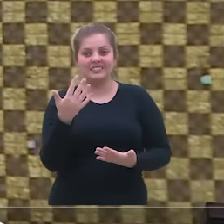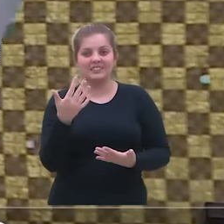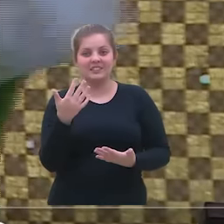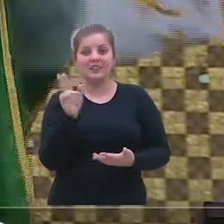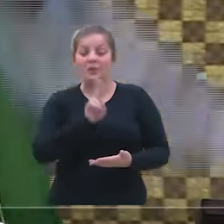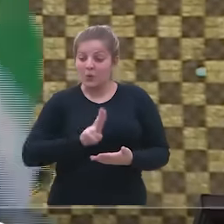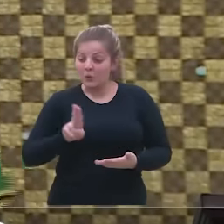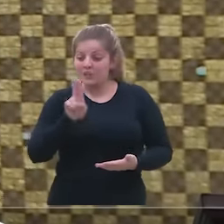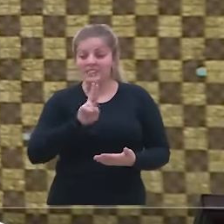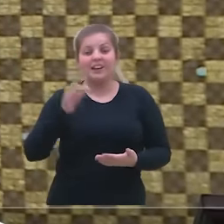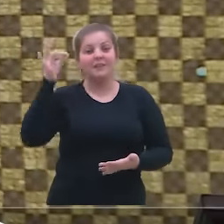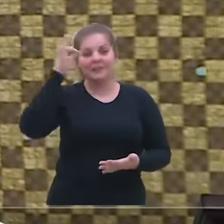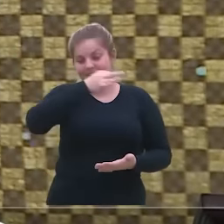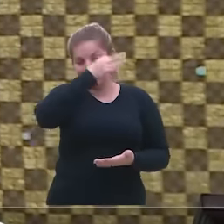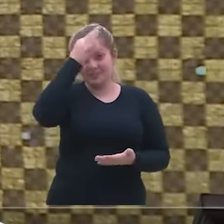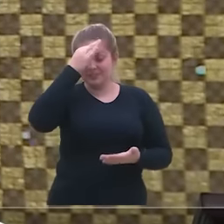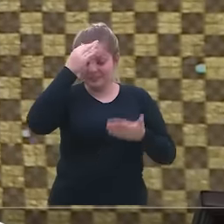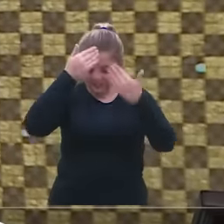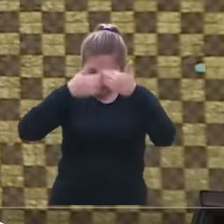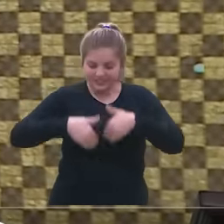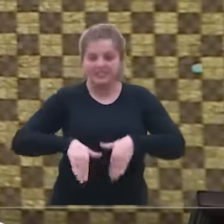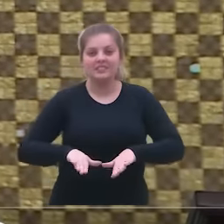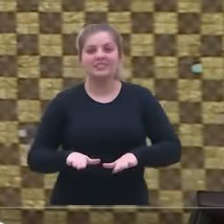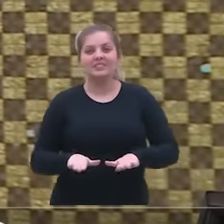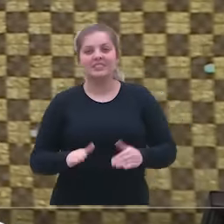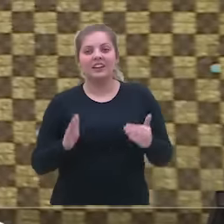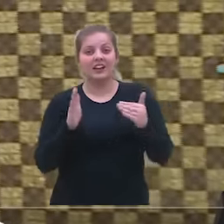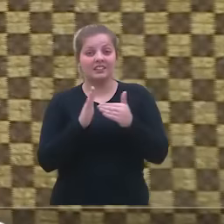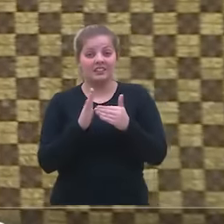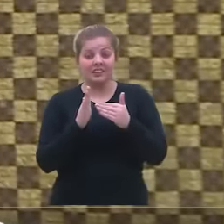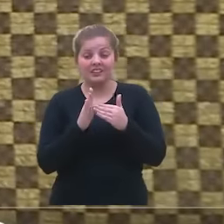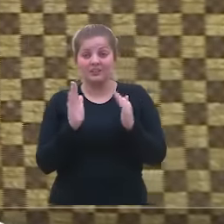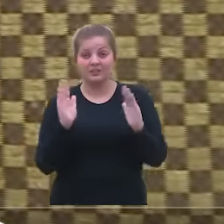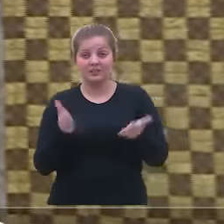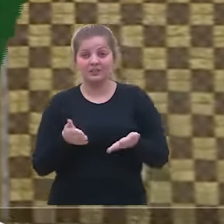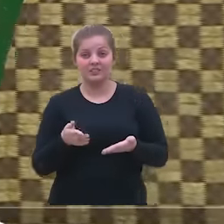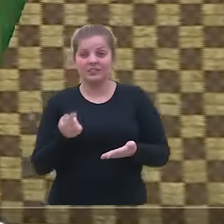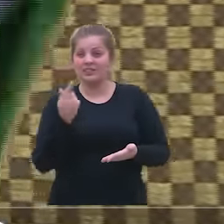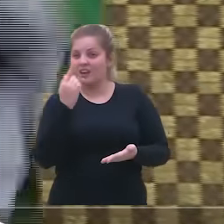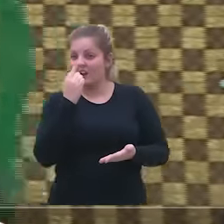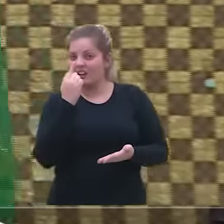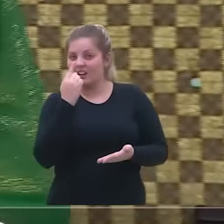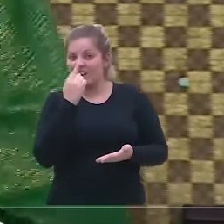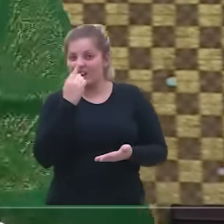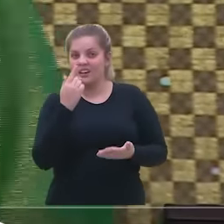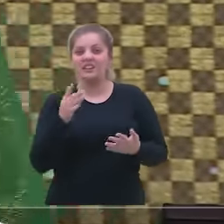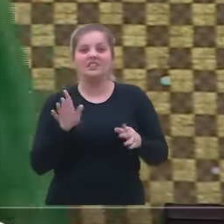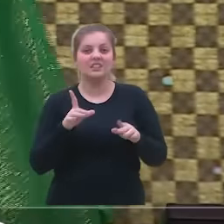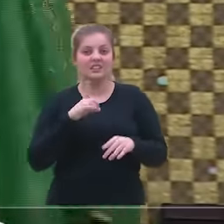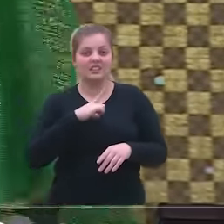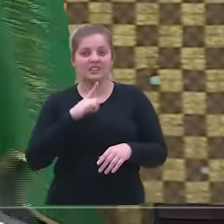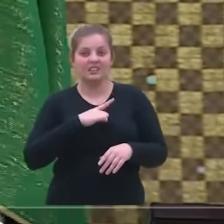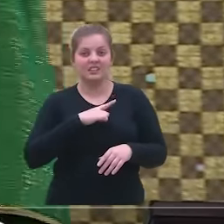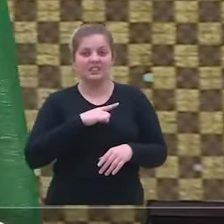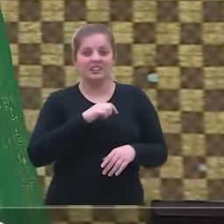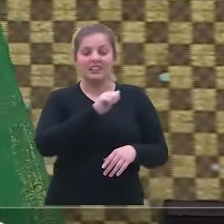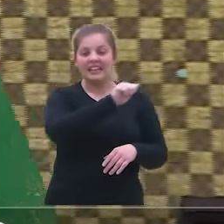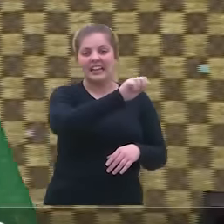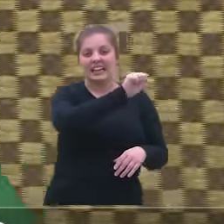usar pelo Espírito Santo até hoje na Grécia Turquia na Ásia